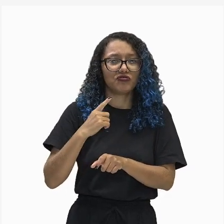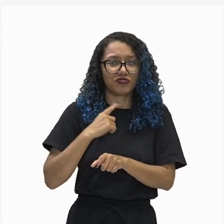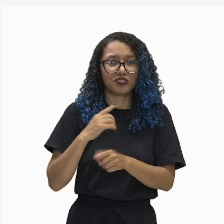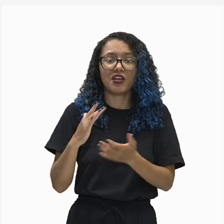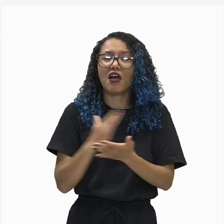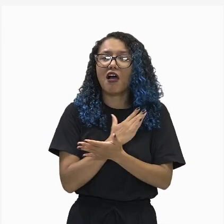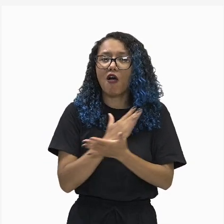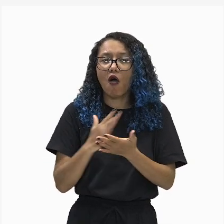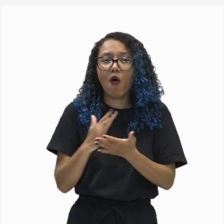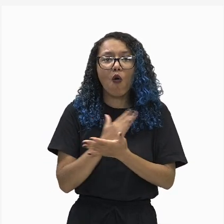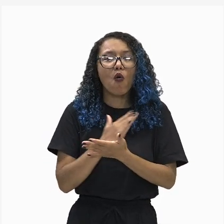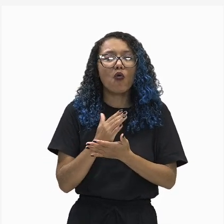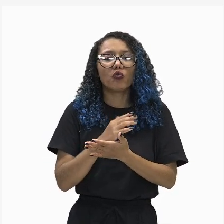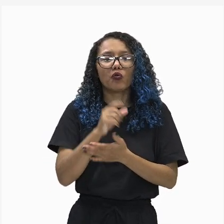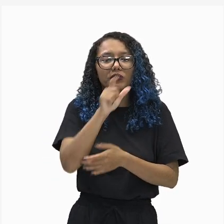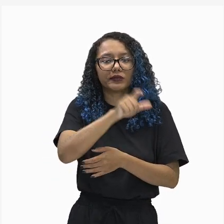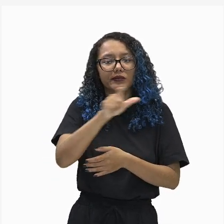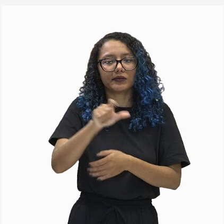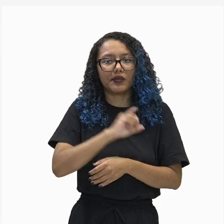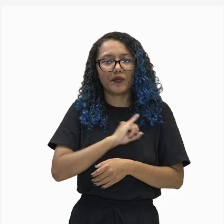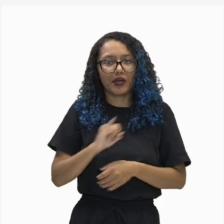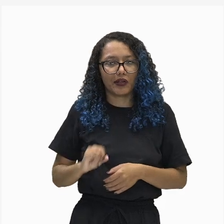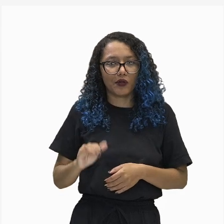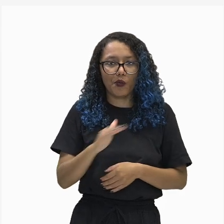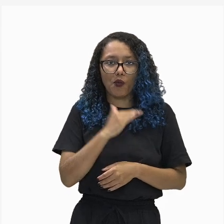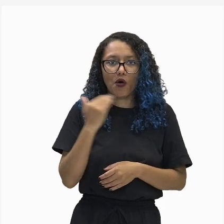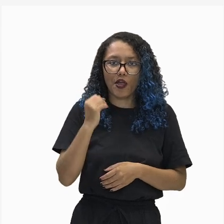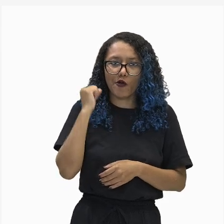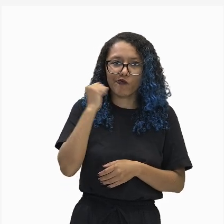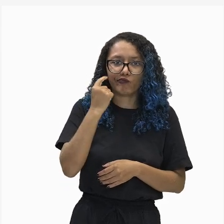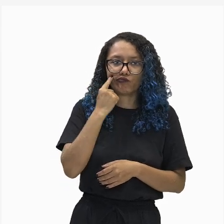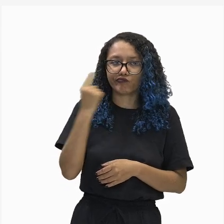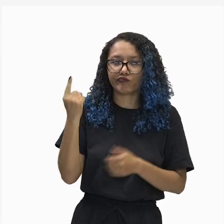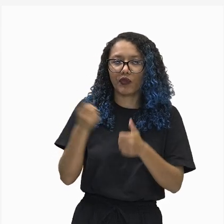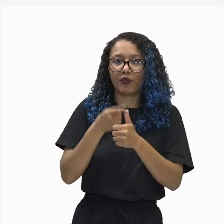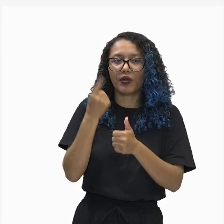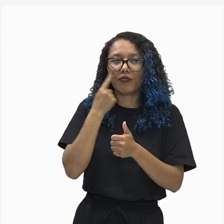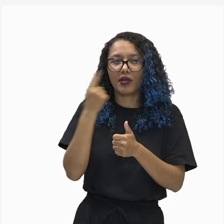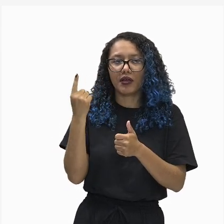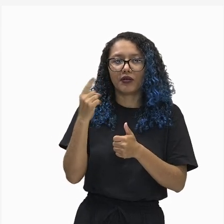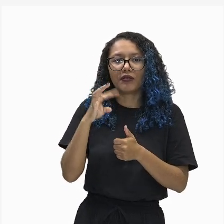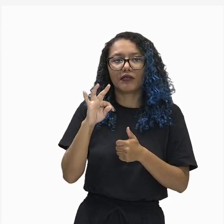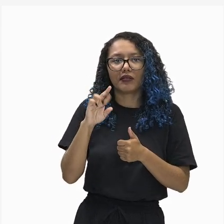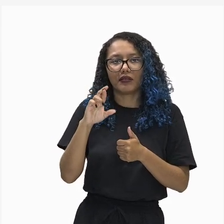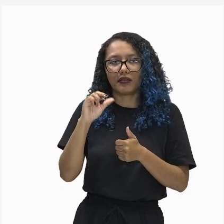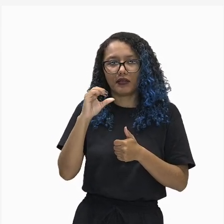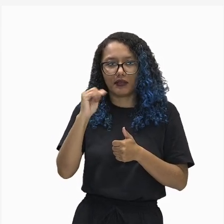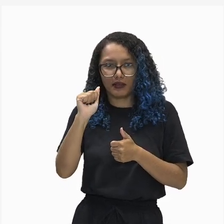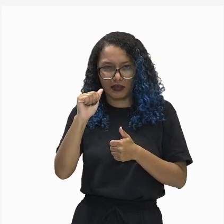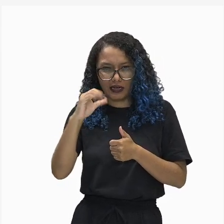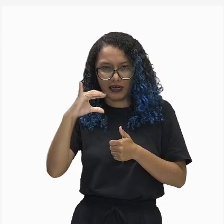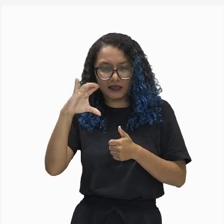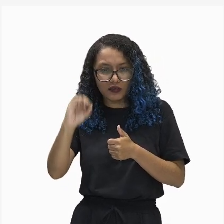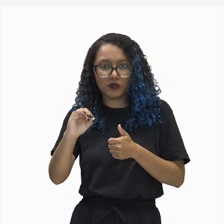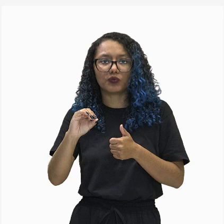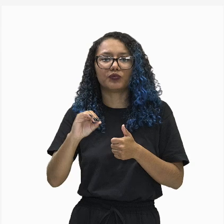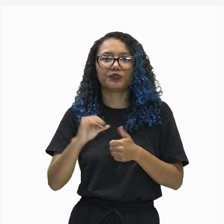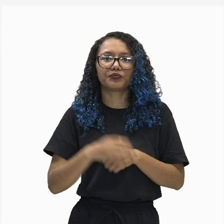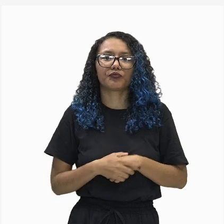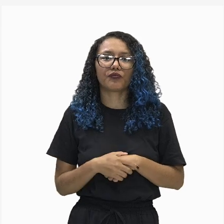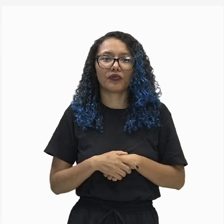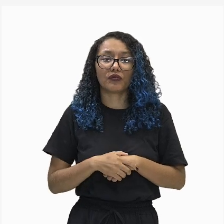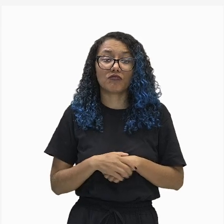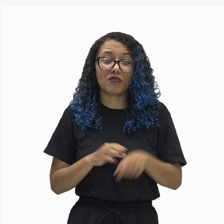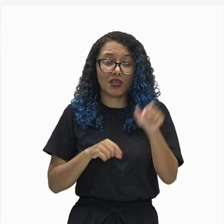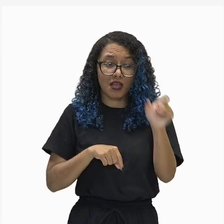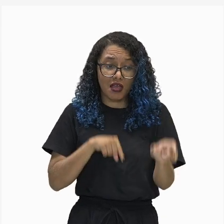imperadores assassinados, tá? Temos aí o primeiro, que foi, então, o Maximino Traço. Ele foi assassinado junto com